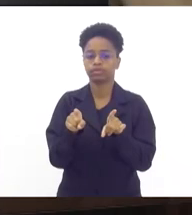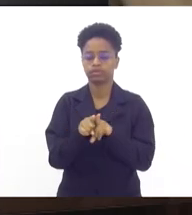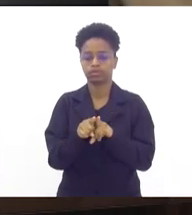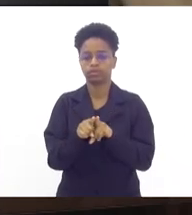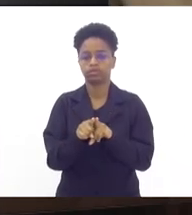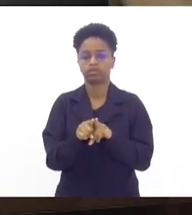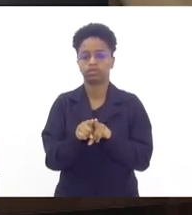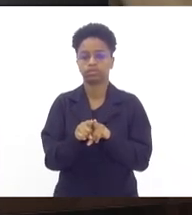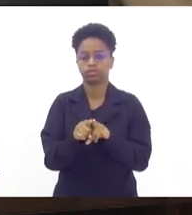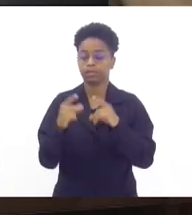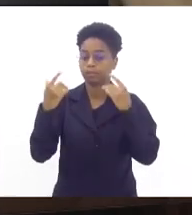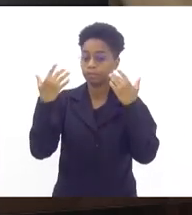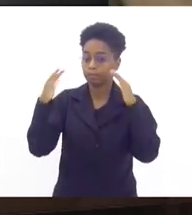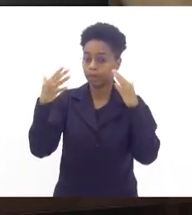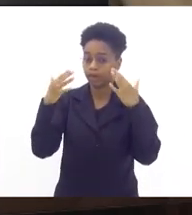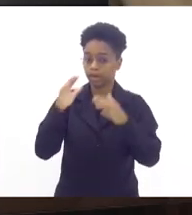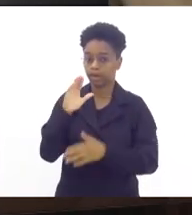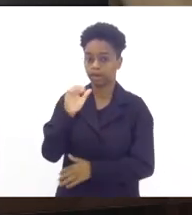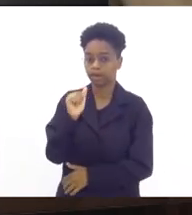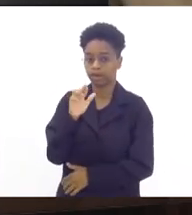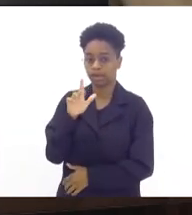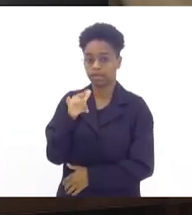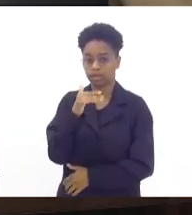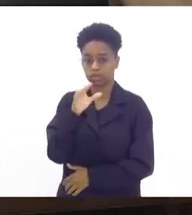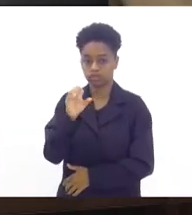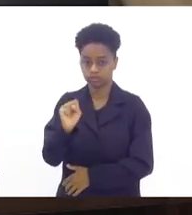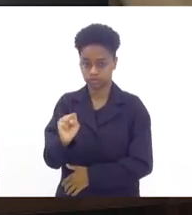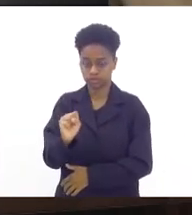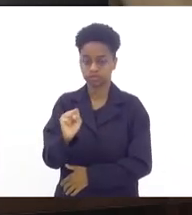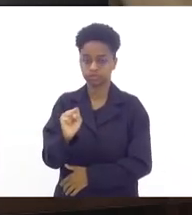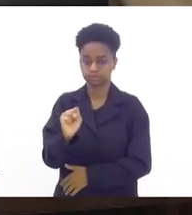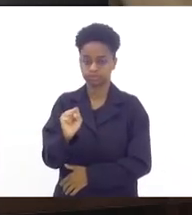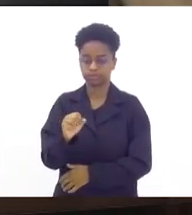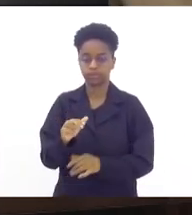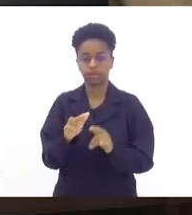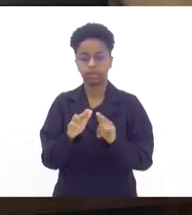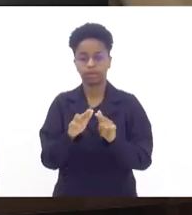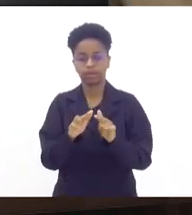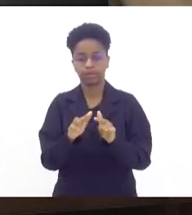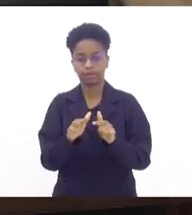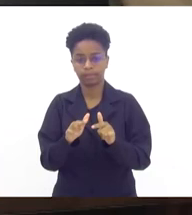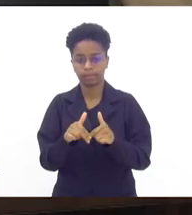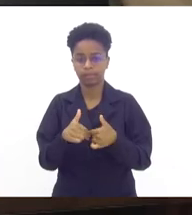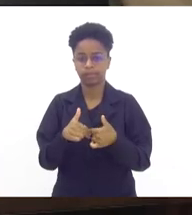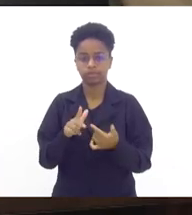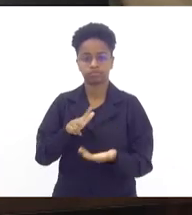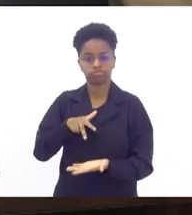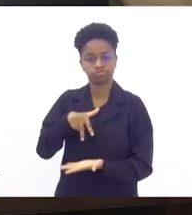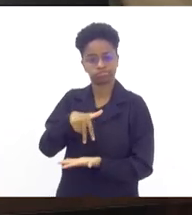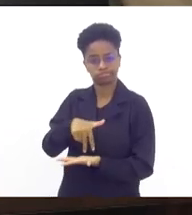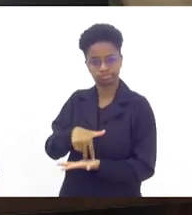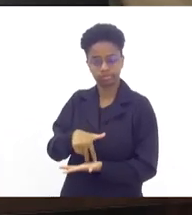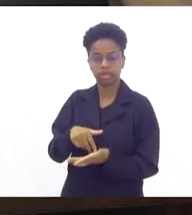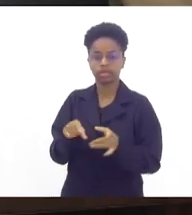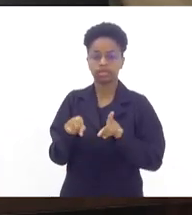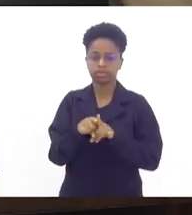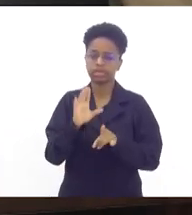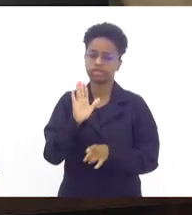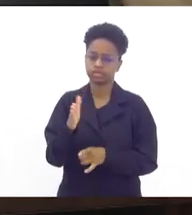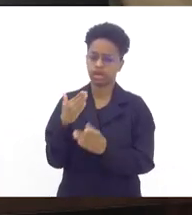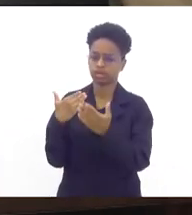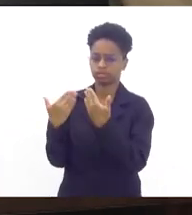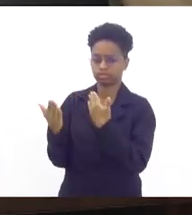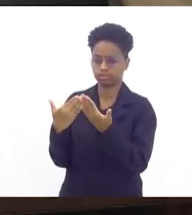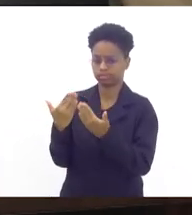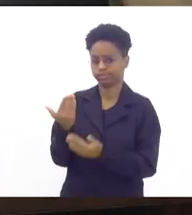de parabenizar o Carlinhos BNH pela pela sua postura a gente teve uma oportunidade também de conversar